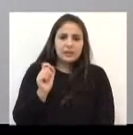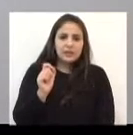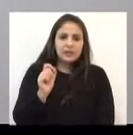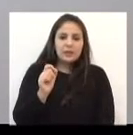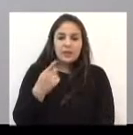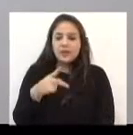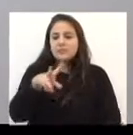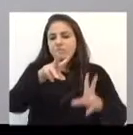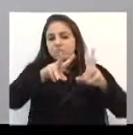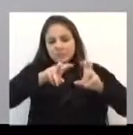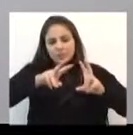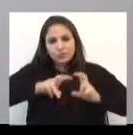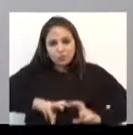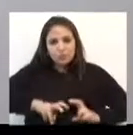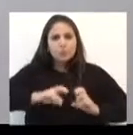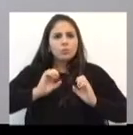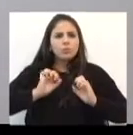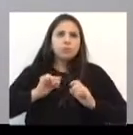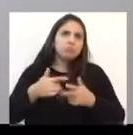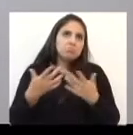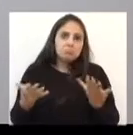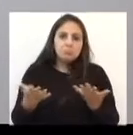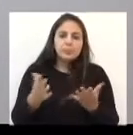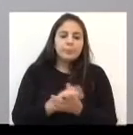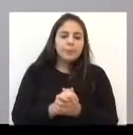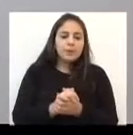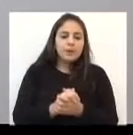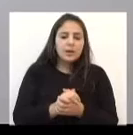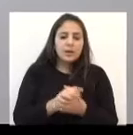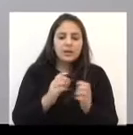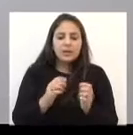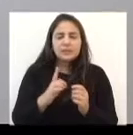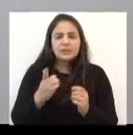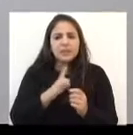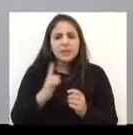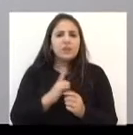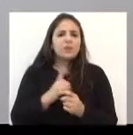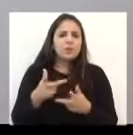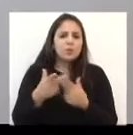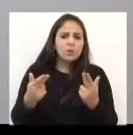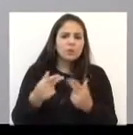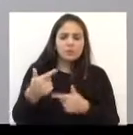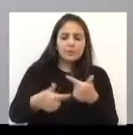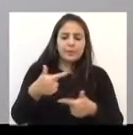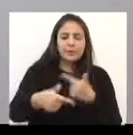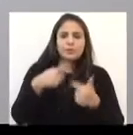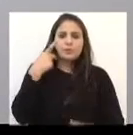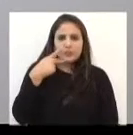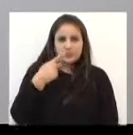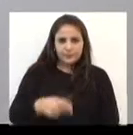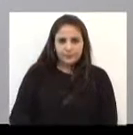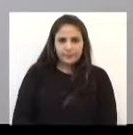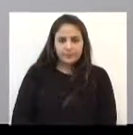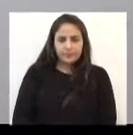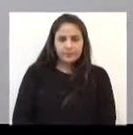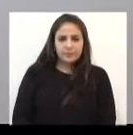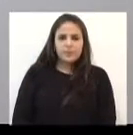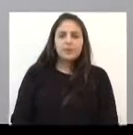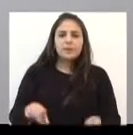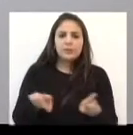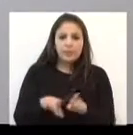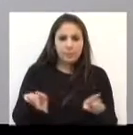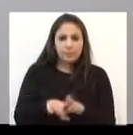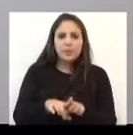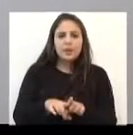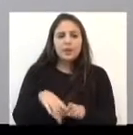foram maciçamente, né, enaltecidos aqui pelo trabalho dos vereadores. Tanto a conferência que